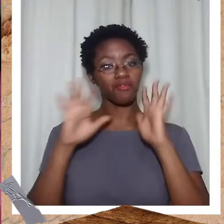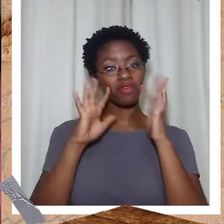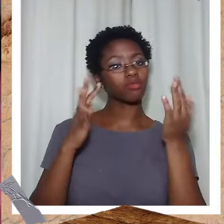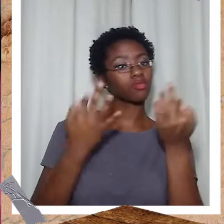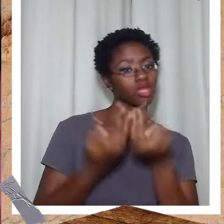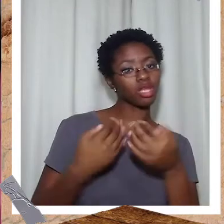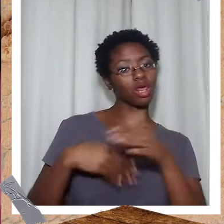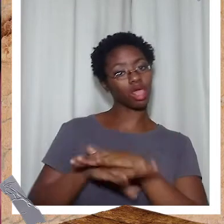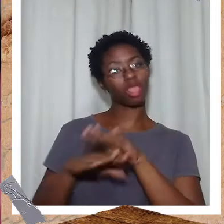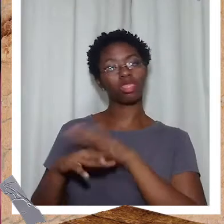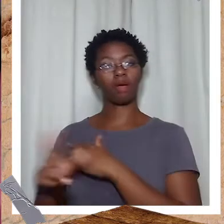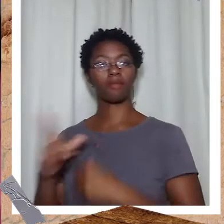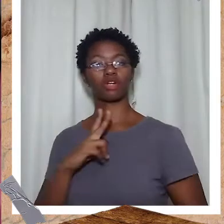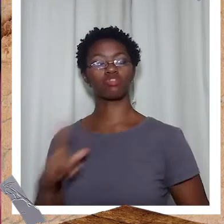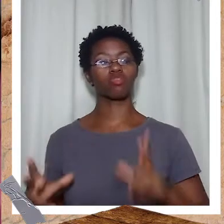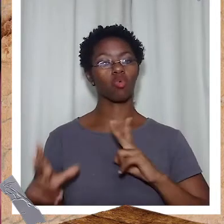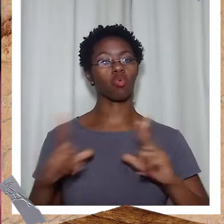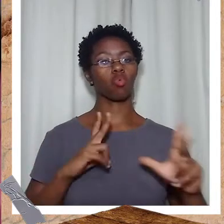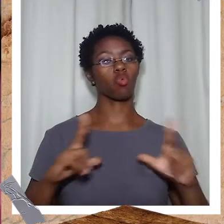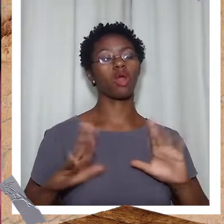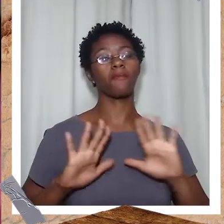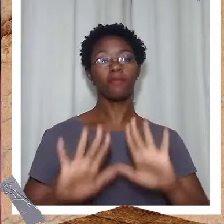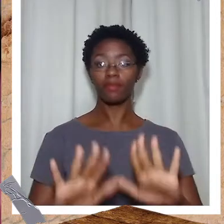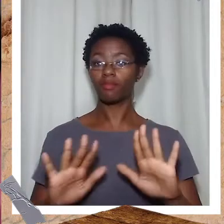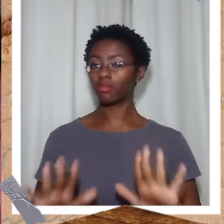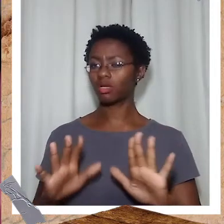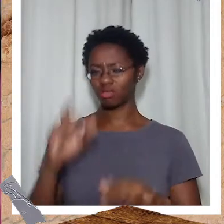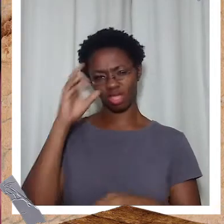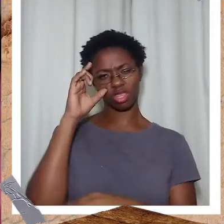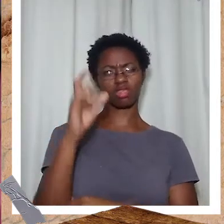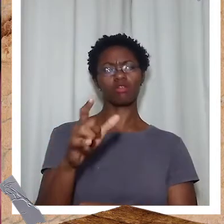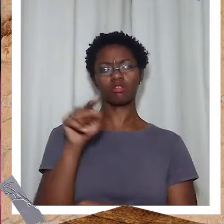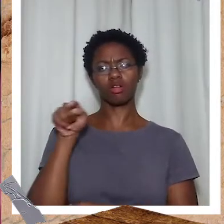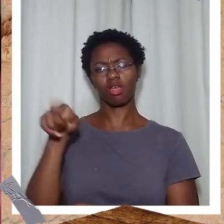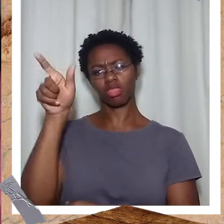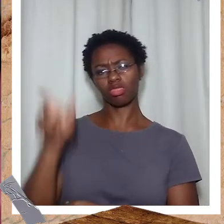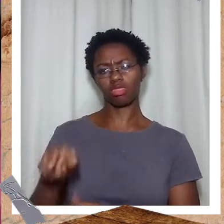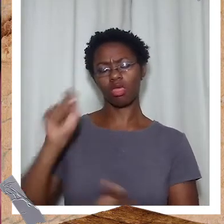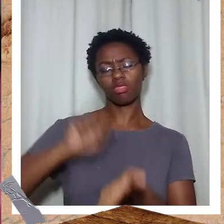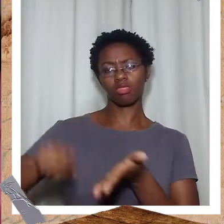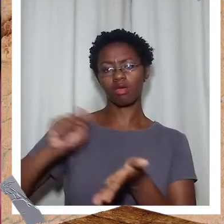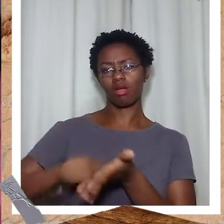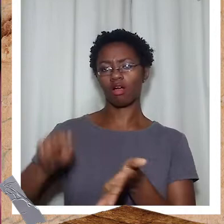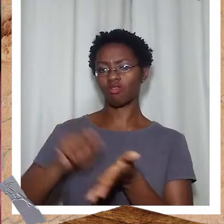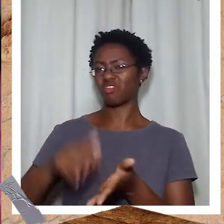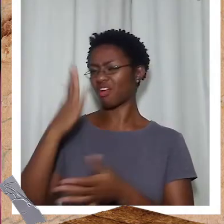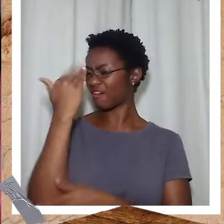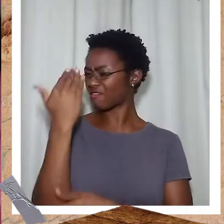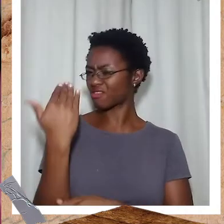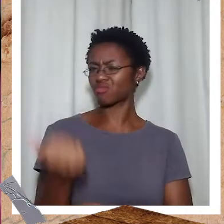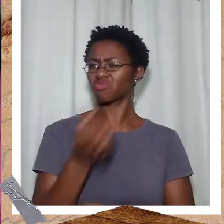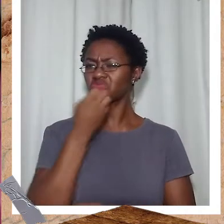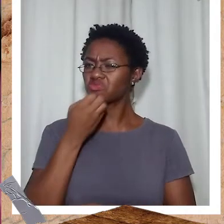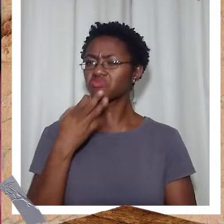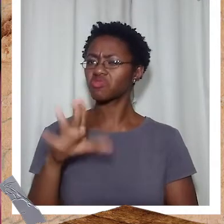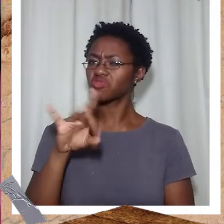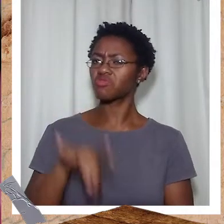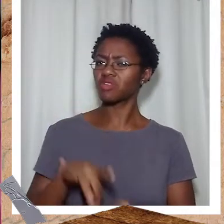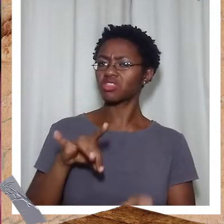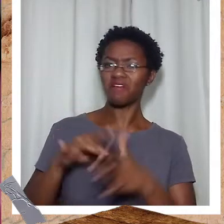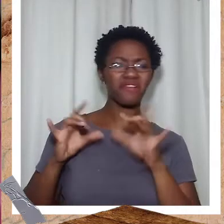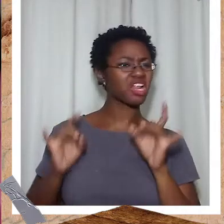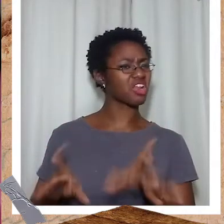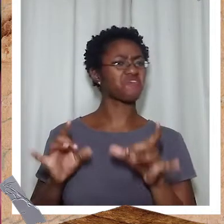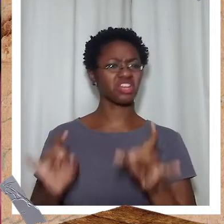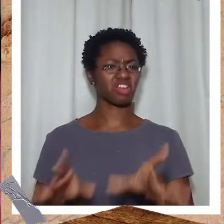mistério aí. Mas isso é muito interessante, porque como uma autora do porte de Carolina, autora que foi uma autora que bateu recordes,